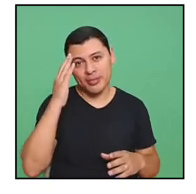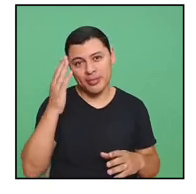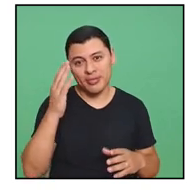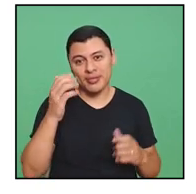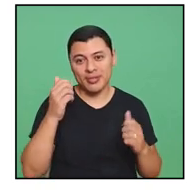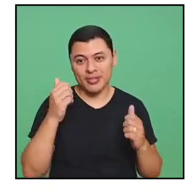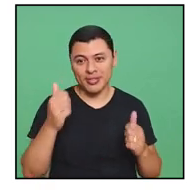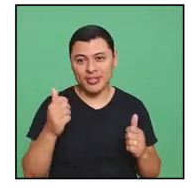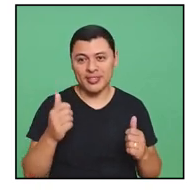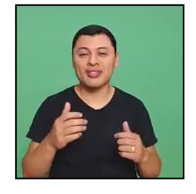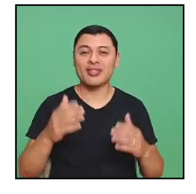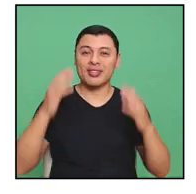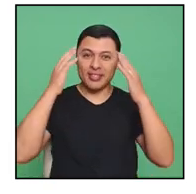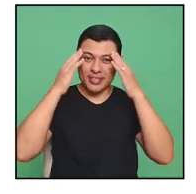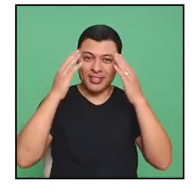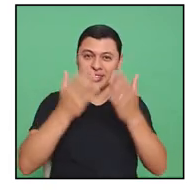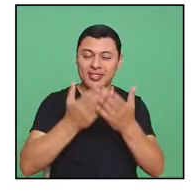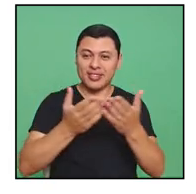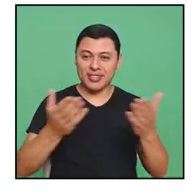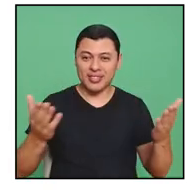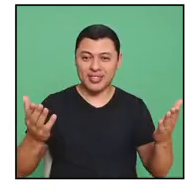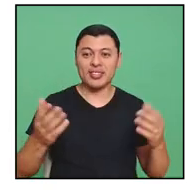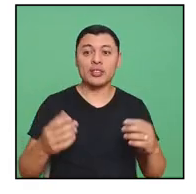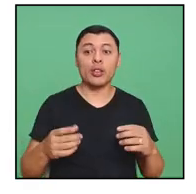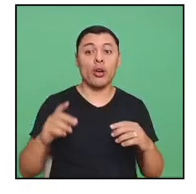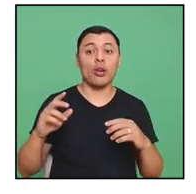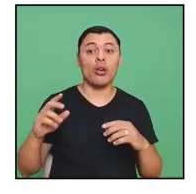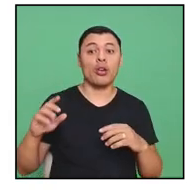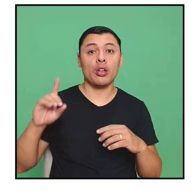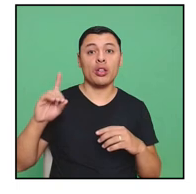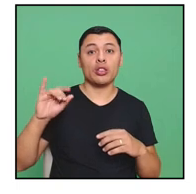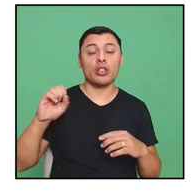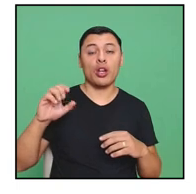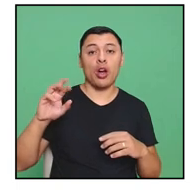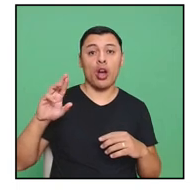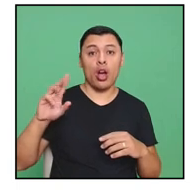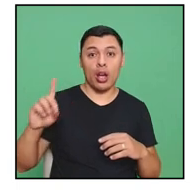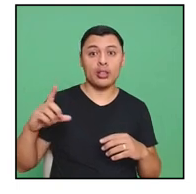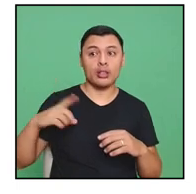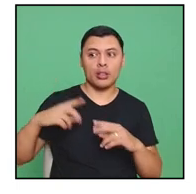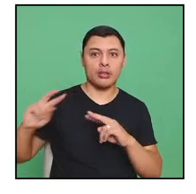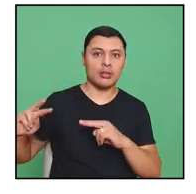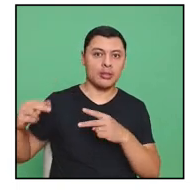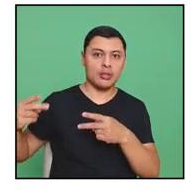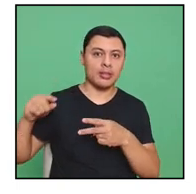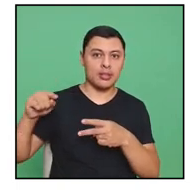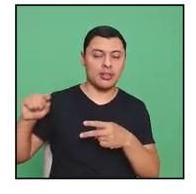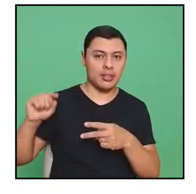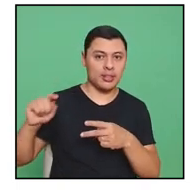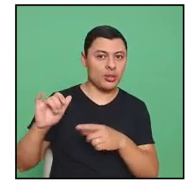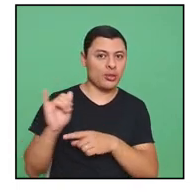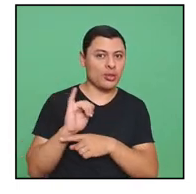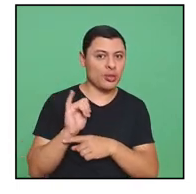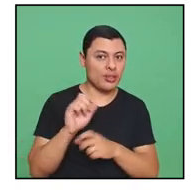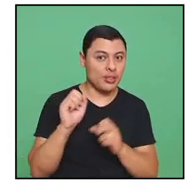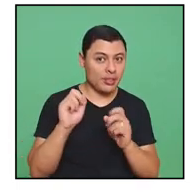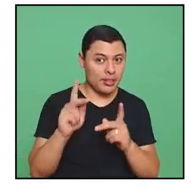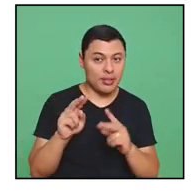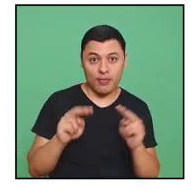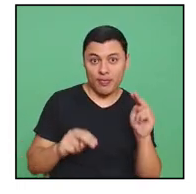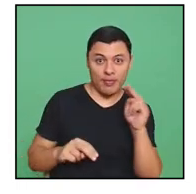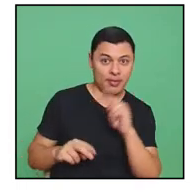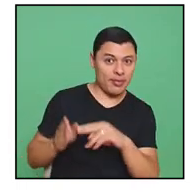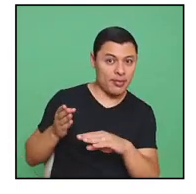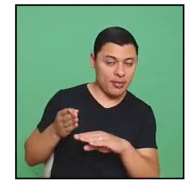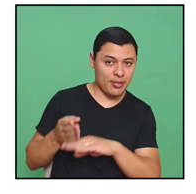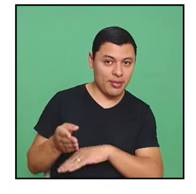Sim, prazer. muito obrigado a todo mundo. Ó, o canal do Discord tá aí nos comentários do chat do YouTube. E também